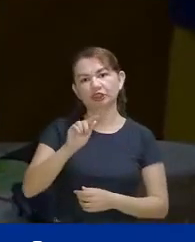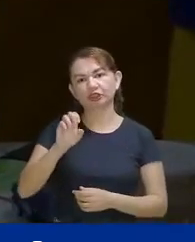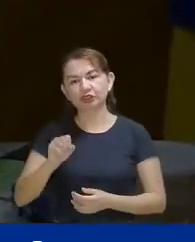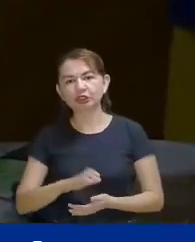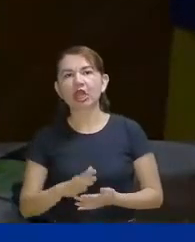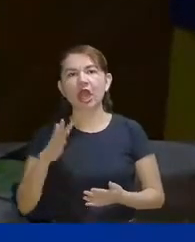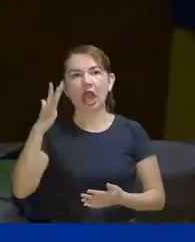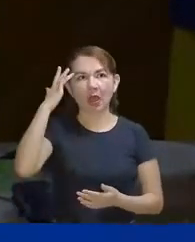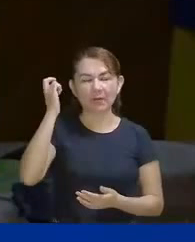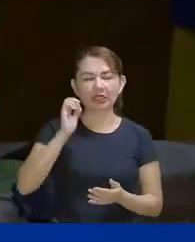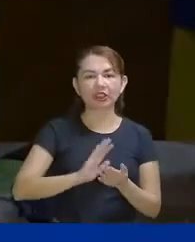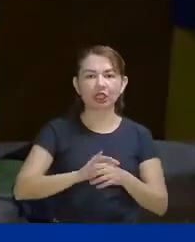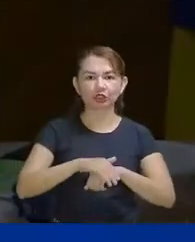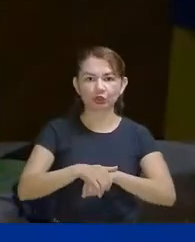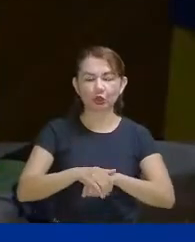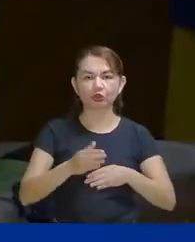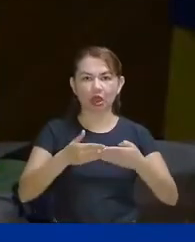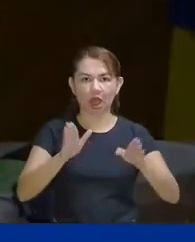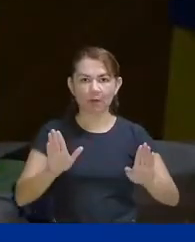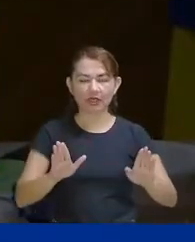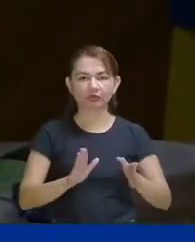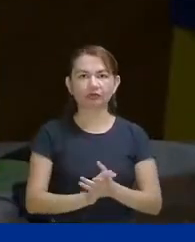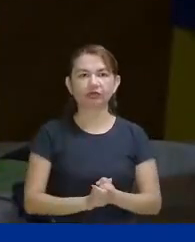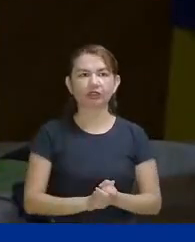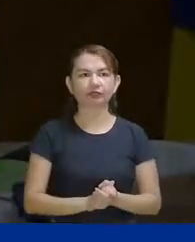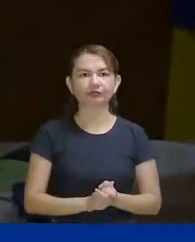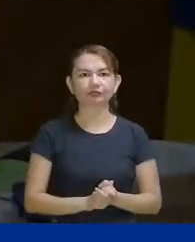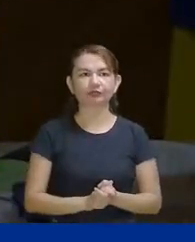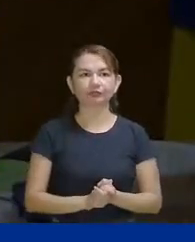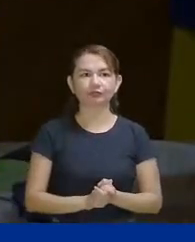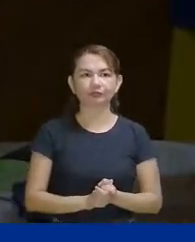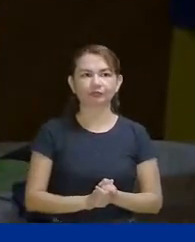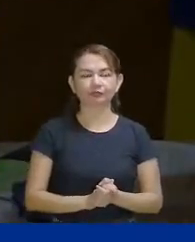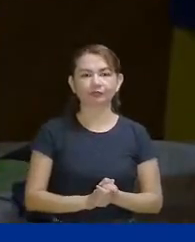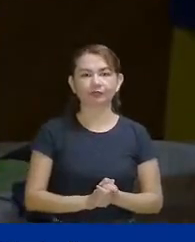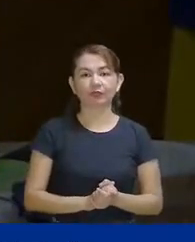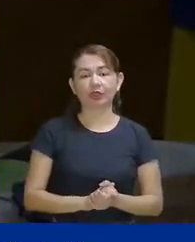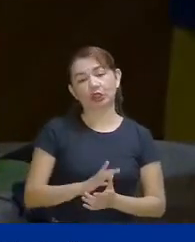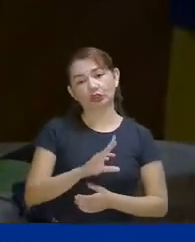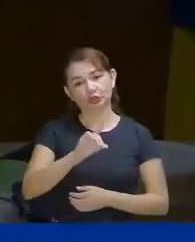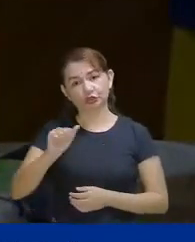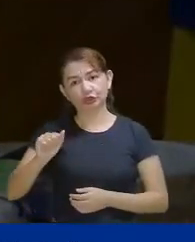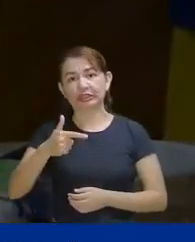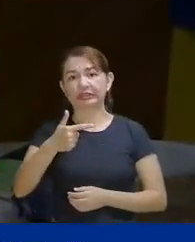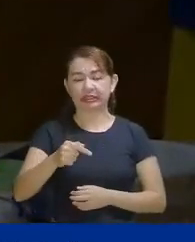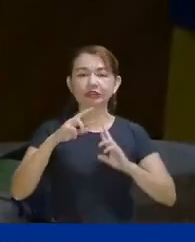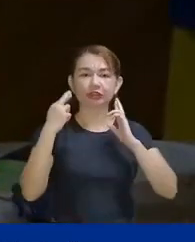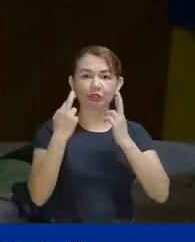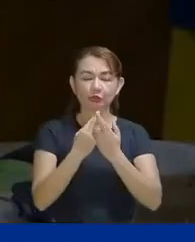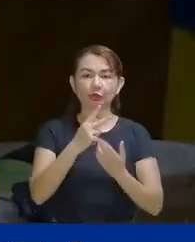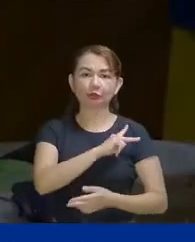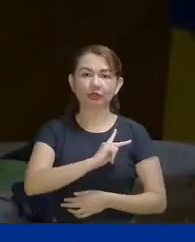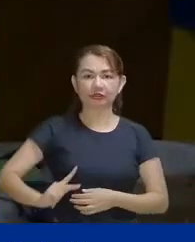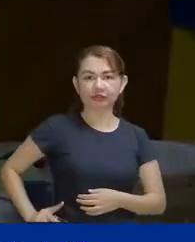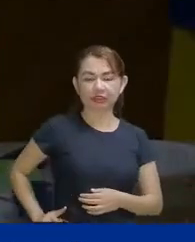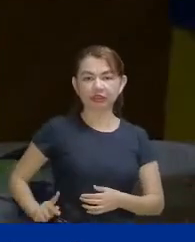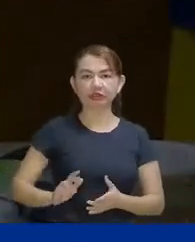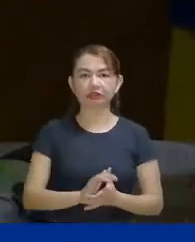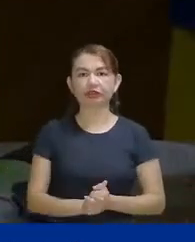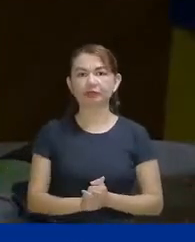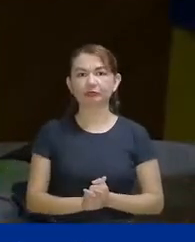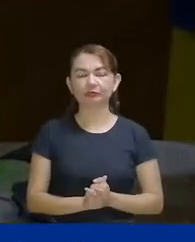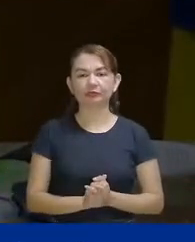dia 6, amanhã à noite, temos a abertura do COPITREL, do Colégio de Presidentes, e no dia 7, a reunião dos presidentes